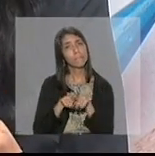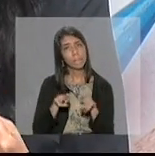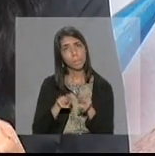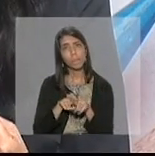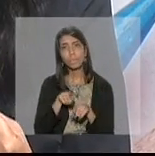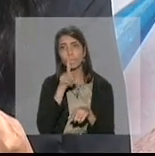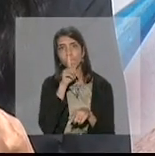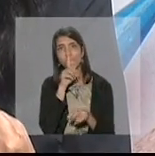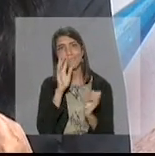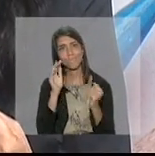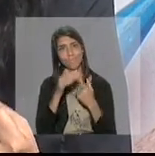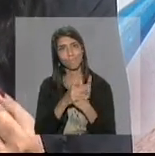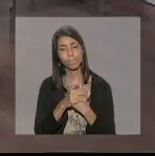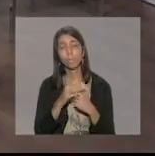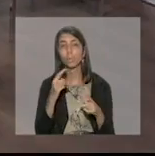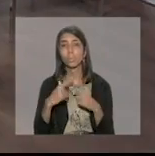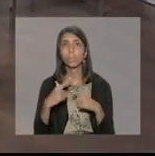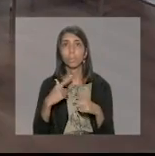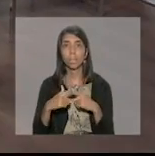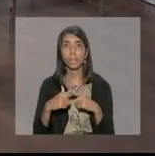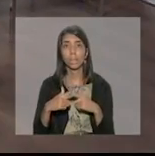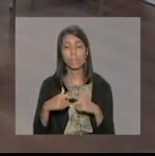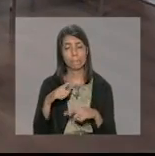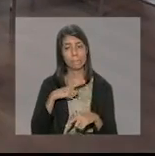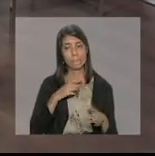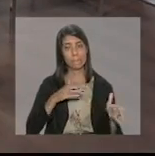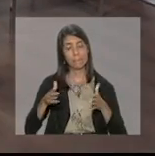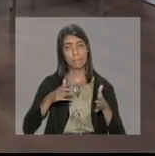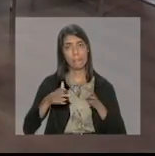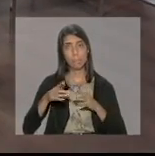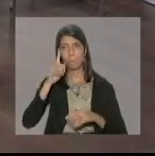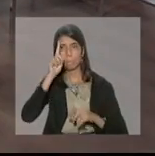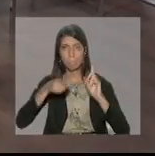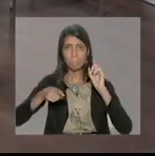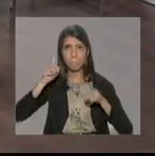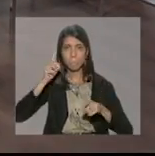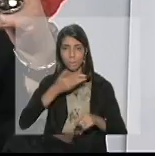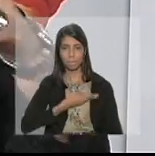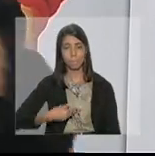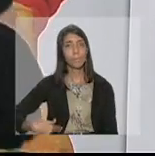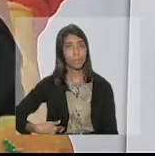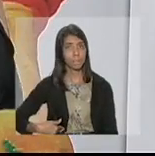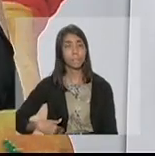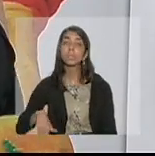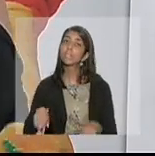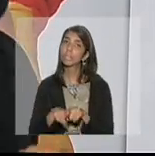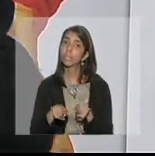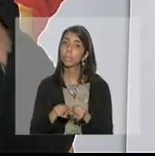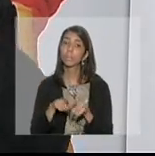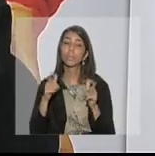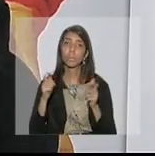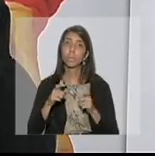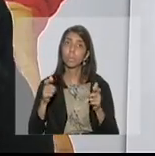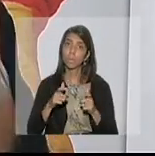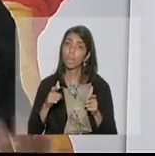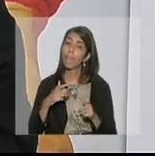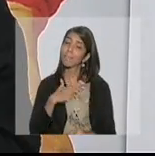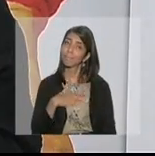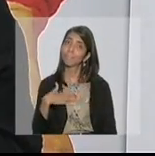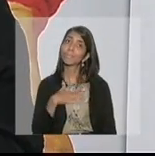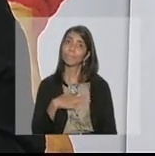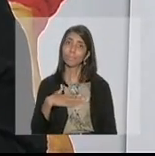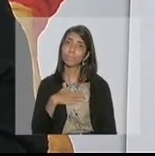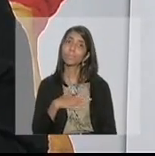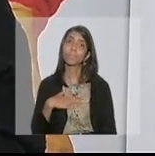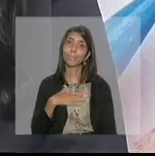está reprimido. Mas ao mesmo porque tempo... se passa na ditadura. Isso, exatamente. Mas ao mesmo tempo pode ser exatamente esse lugar